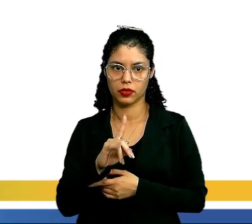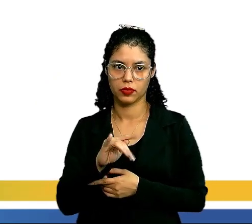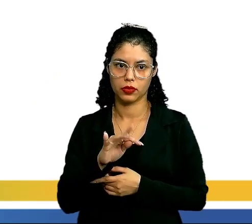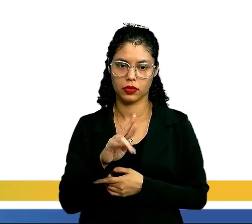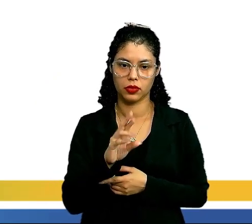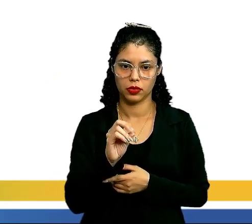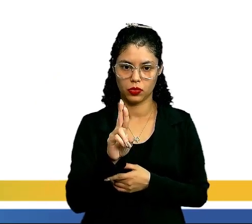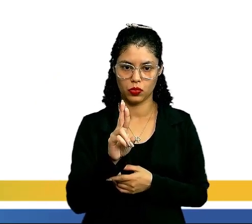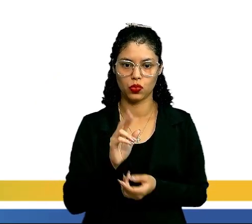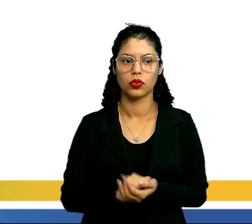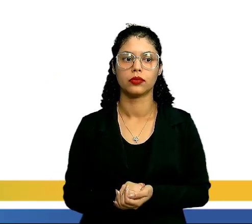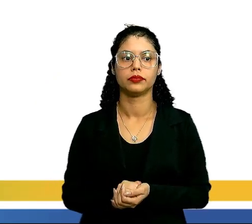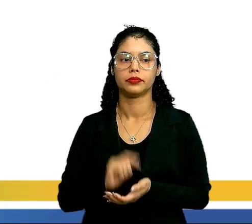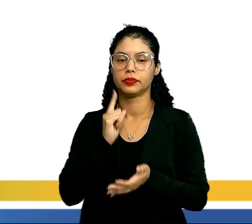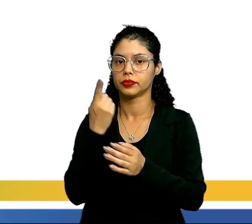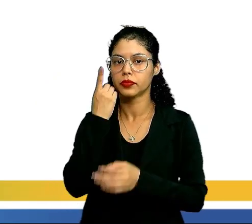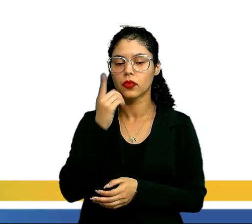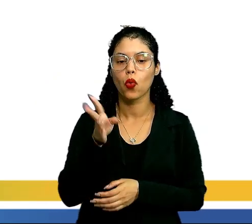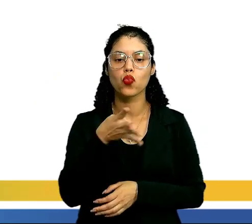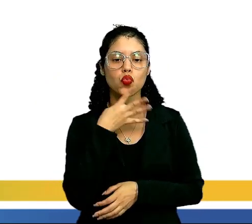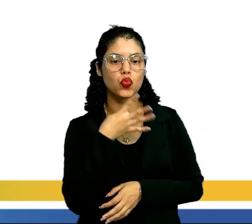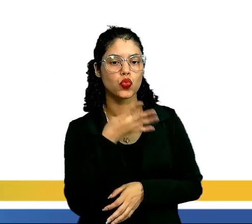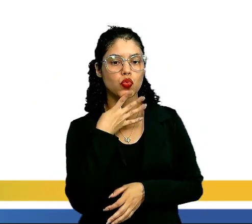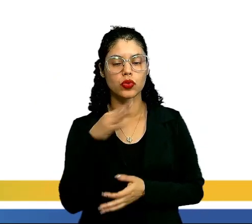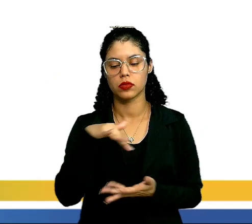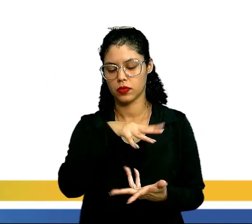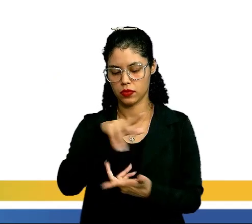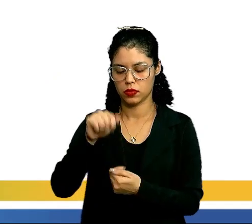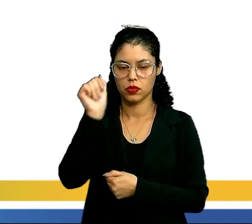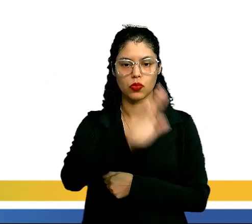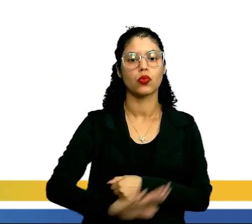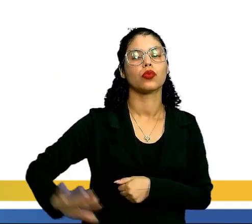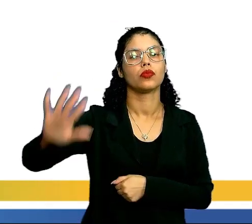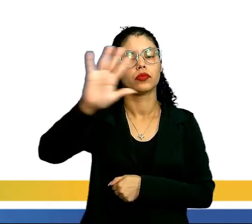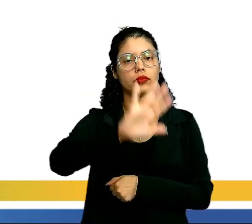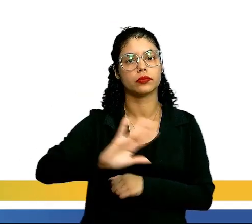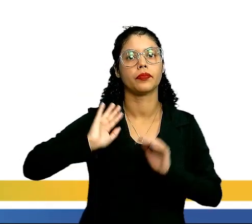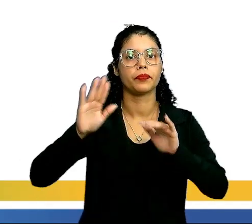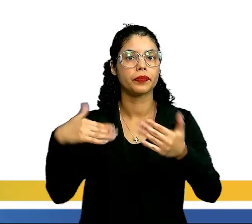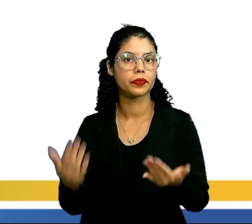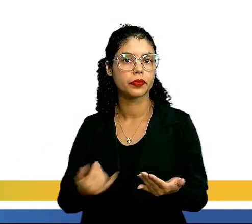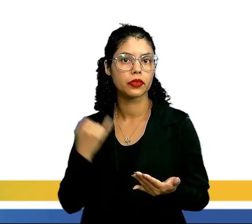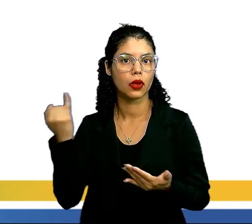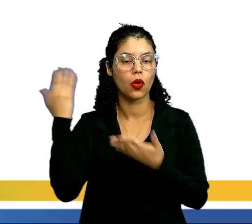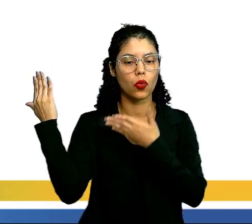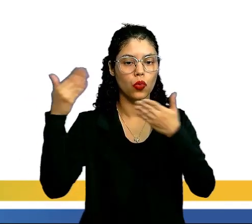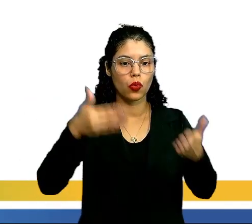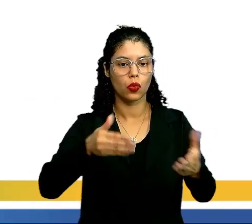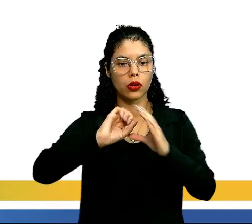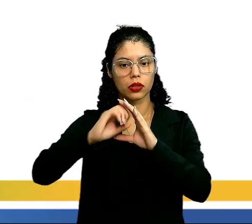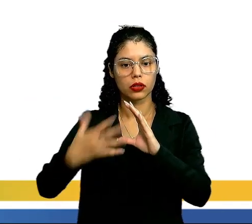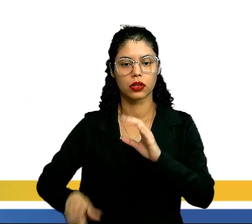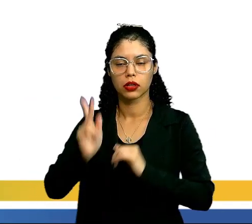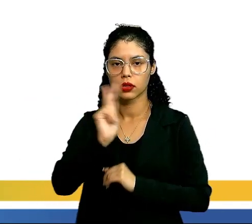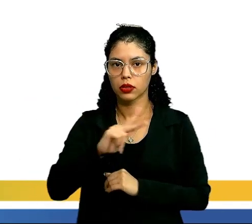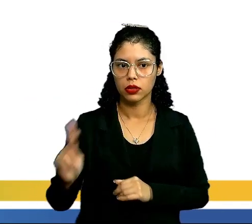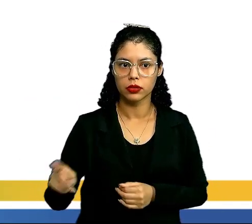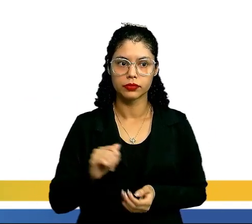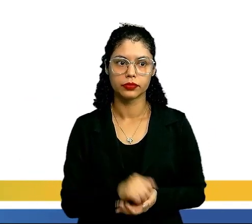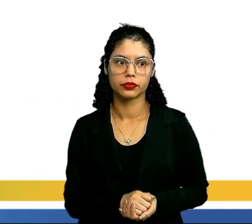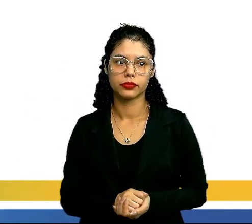Mercator. É uma das mais conhecidas do todo mundo. E qual é a principal característica dela, professora?